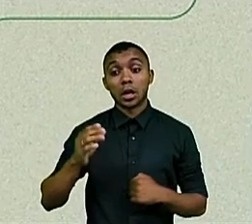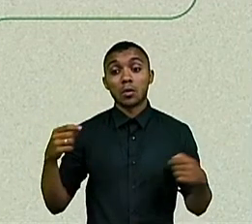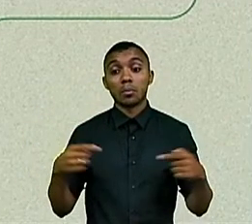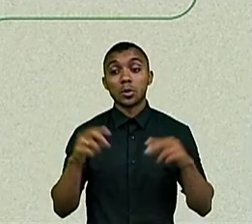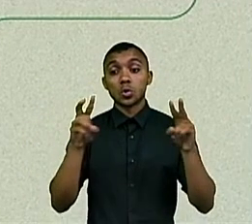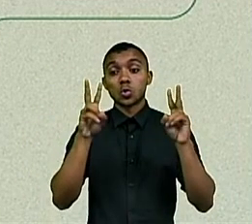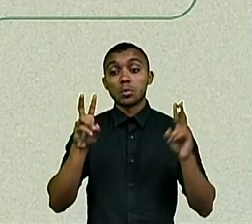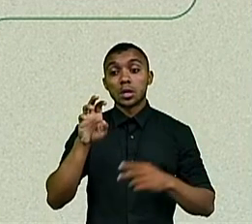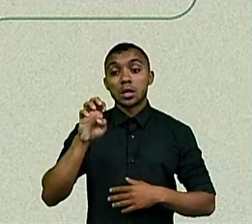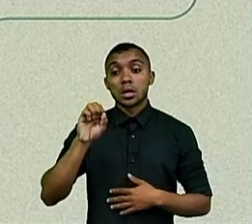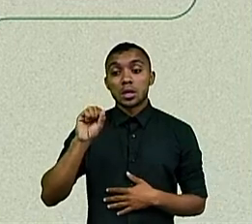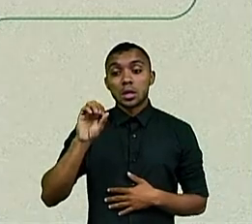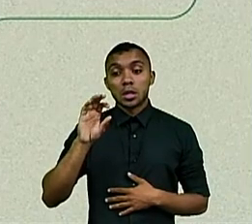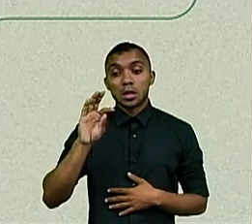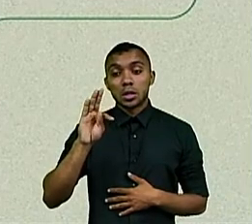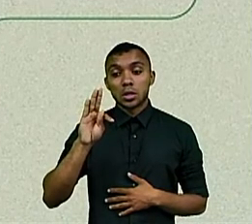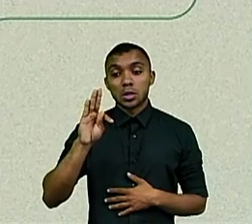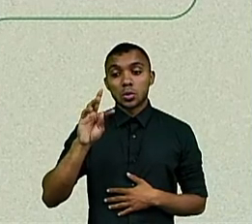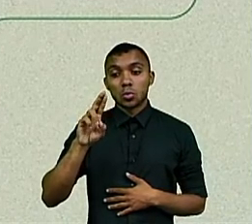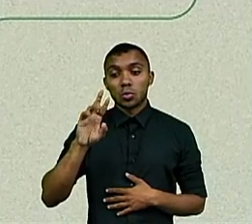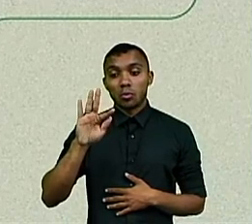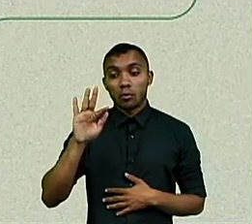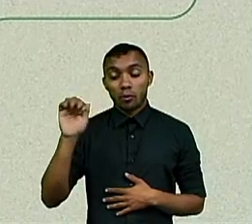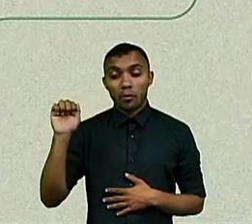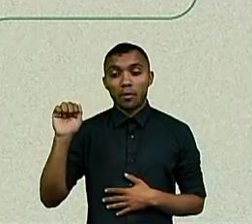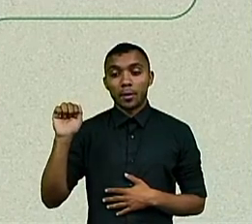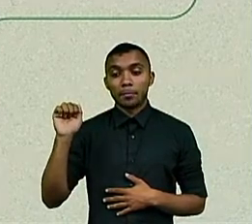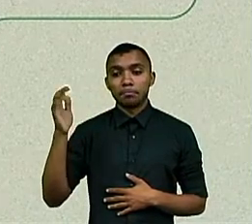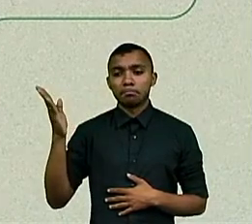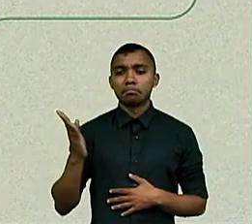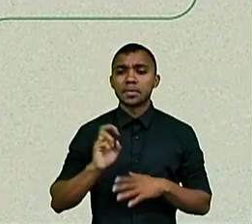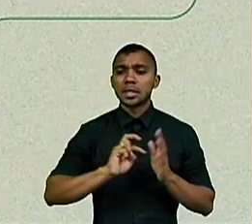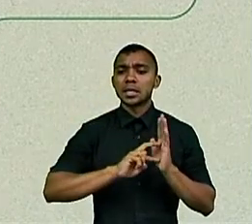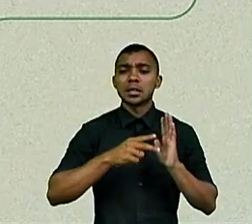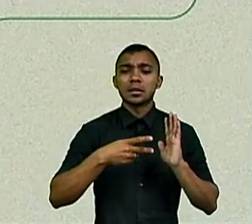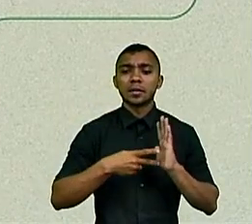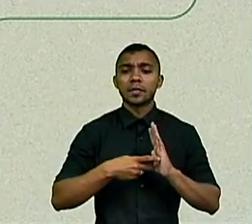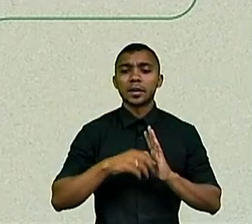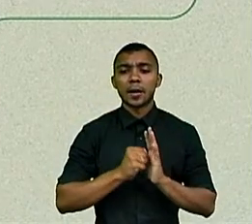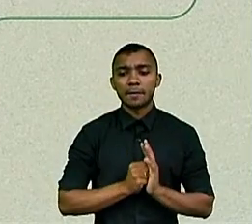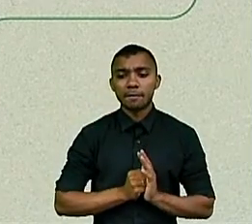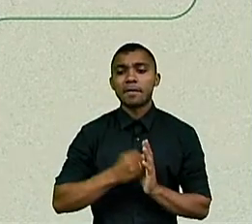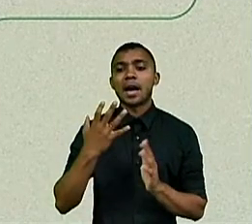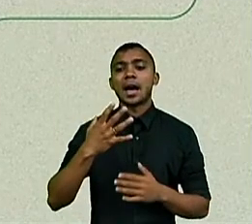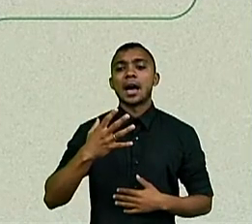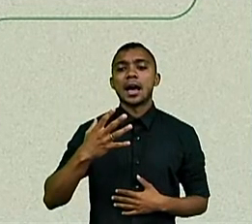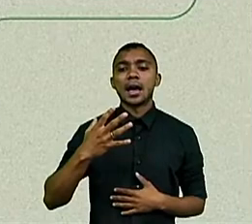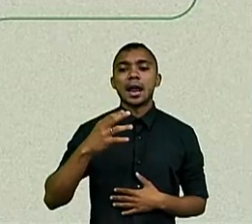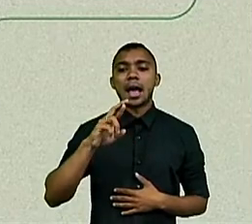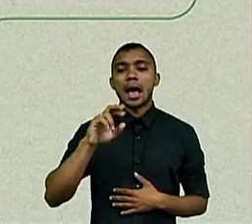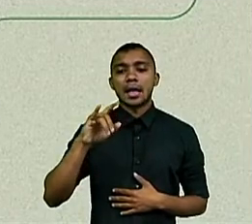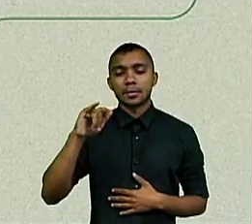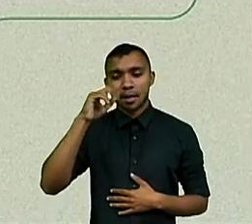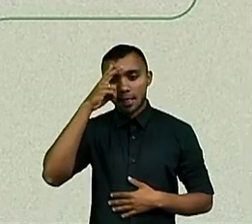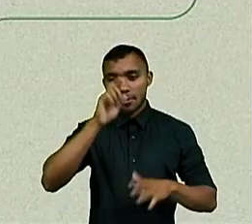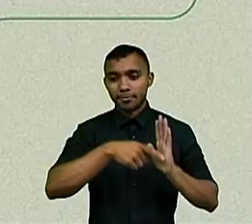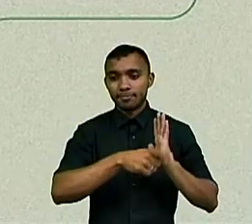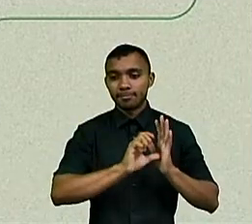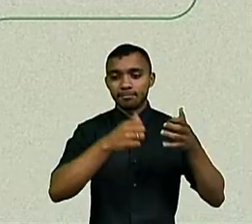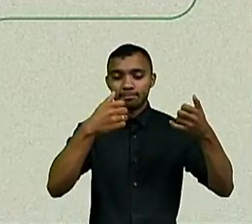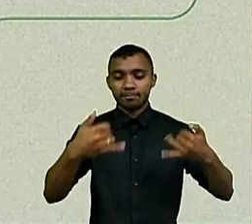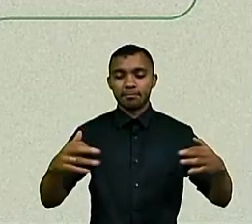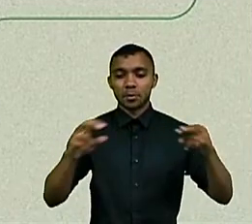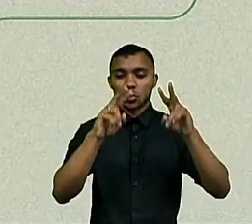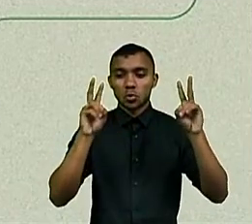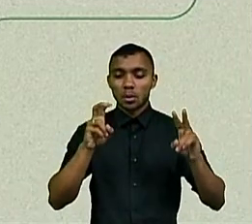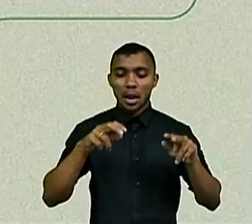a radiação solar é uma das radiações quando eu falei por exemplo do Lagarto Que